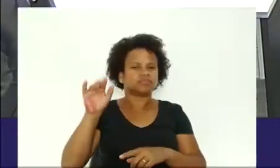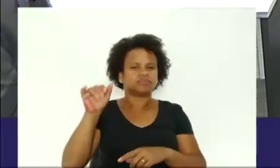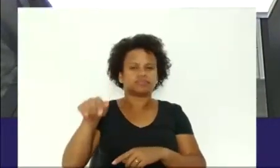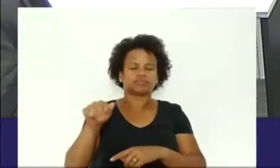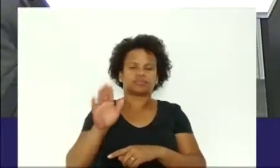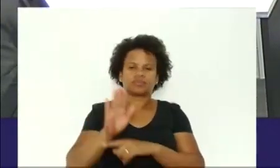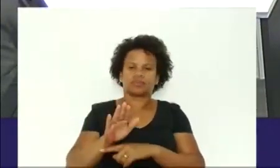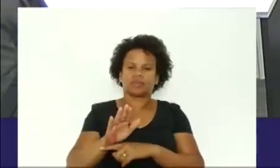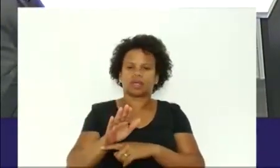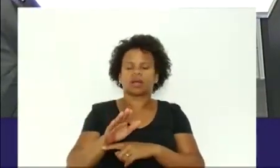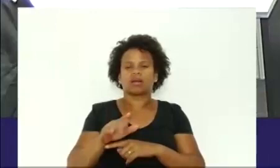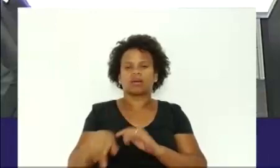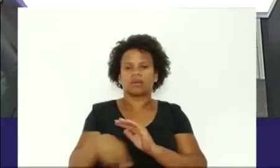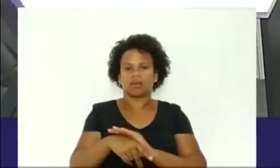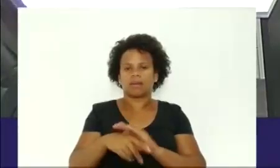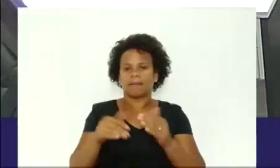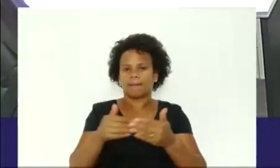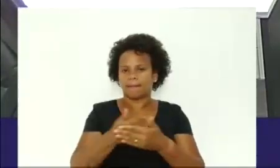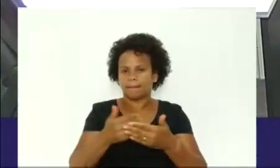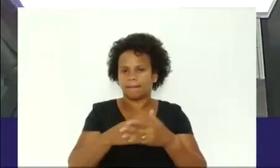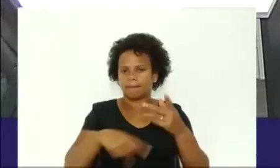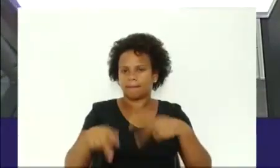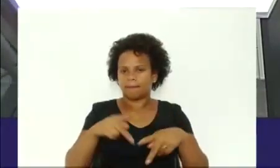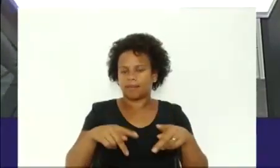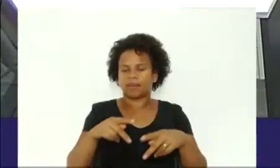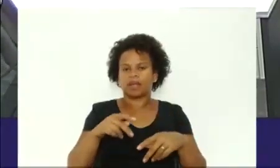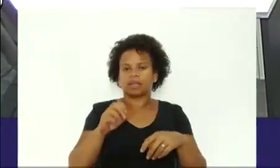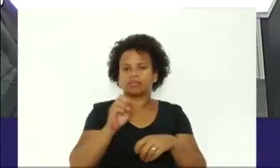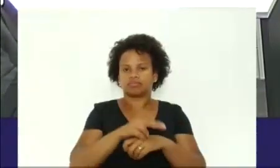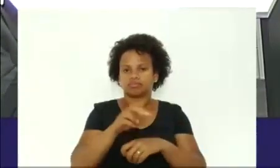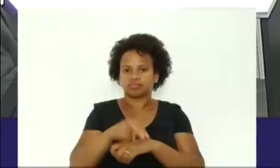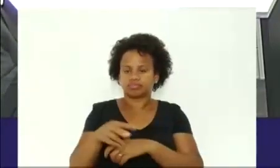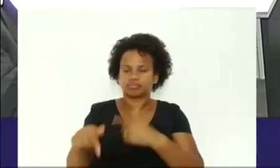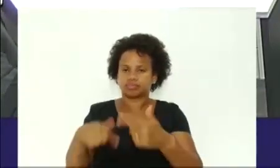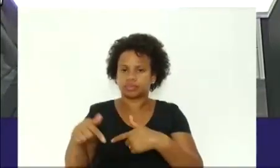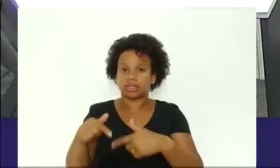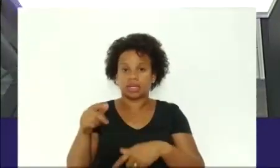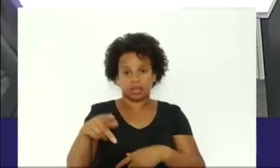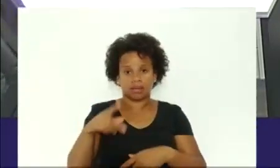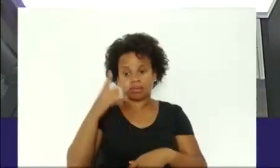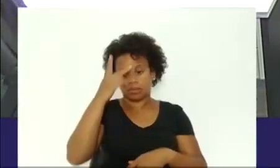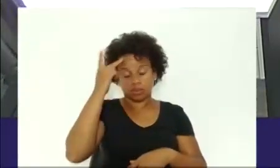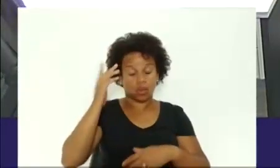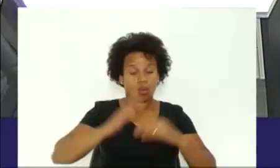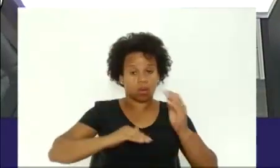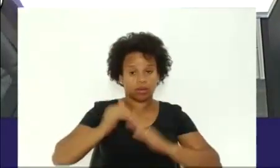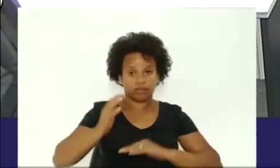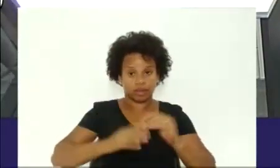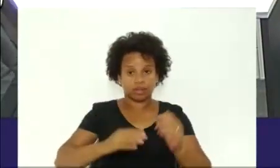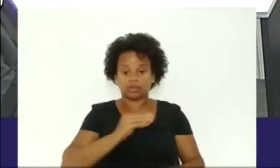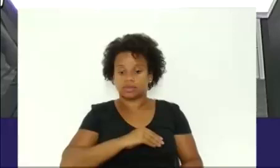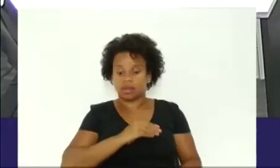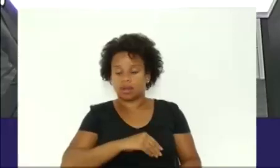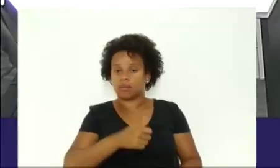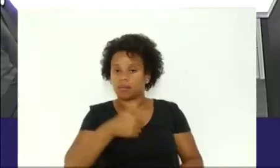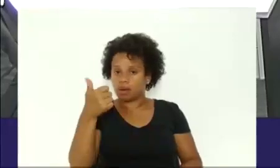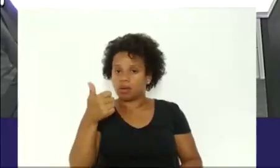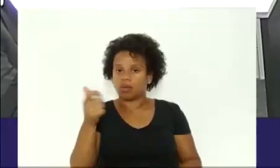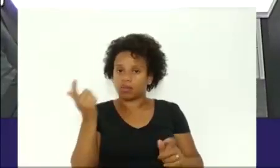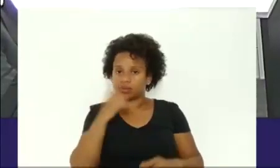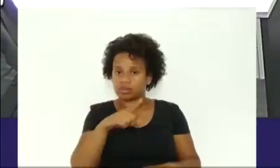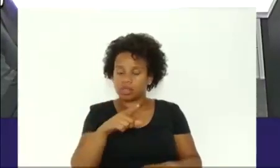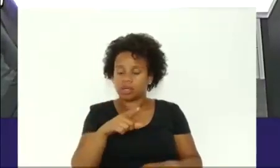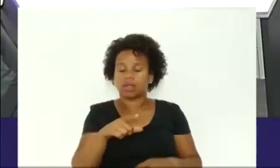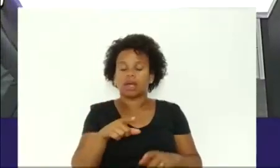a cada dia e a mão de obra qualificada tem sua vaga garantida e uma melhor remuneração. Ela diz amar